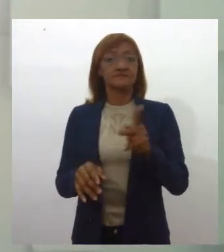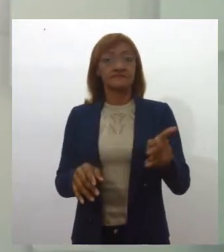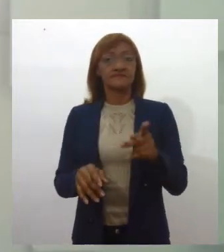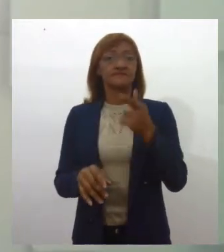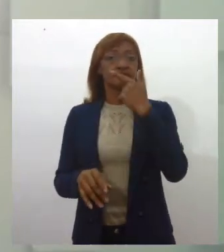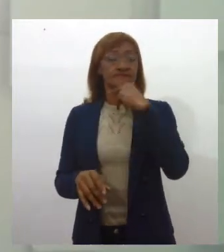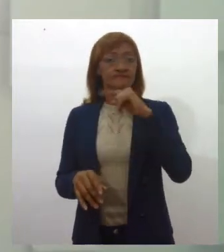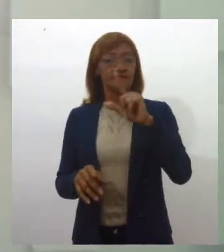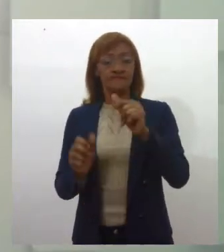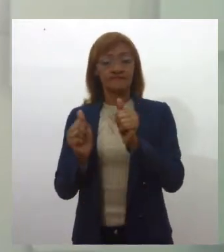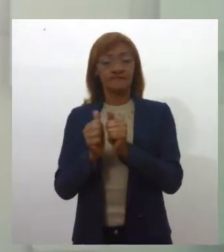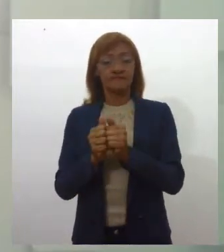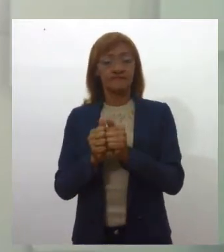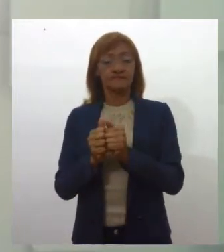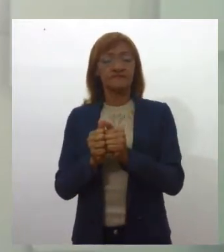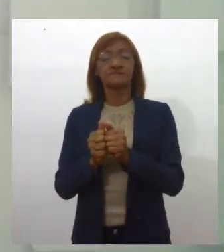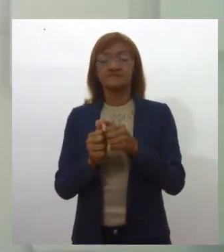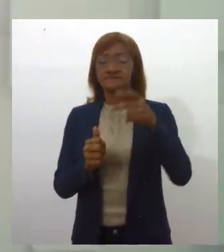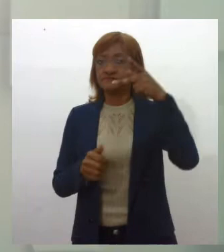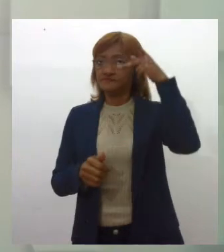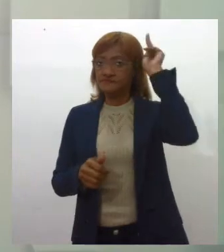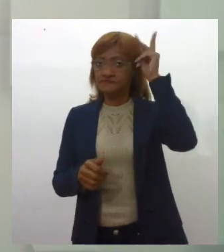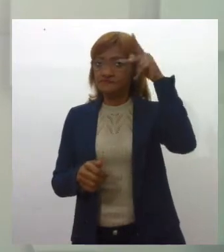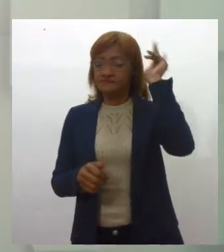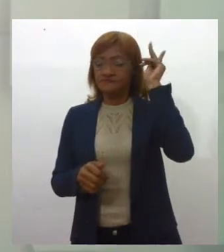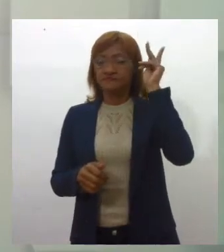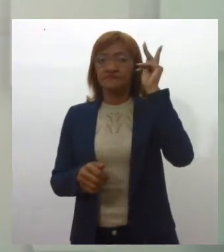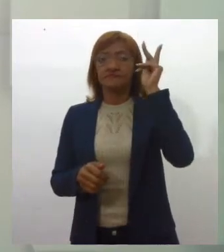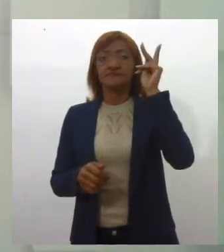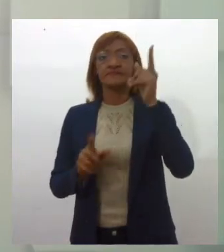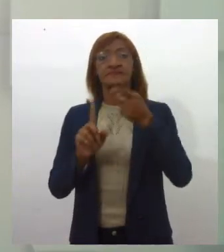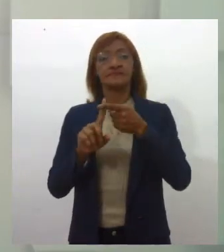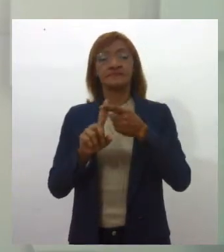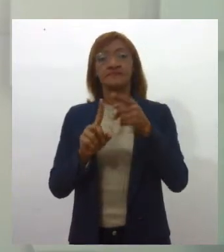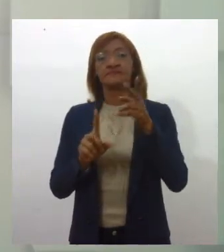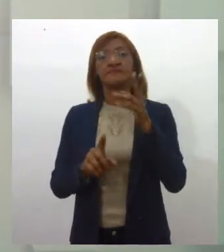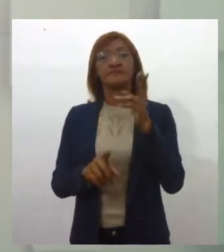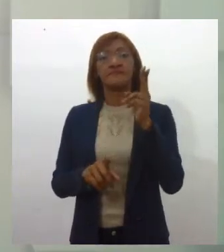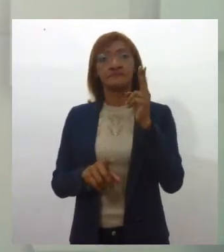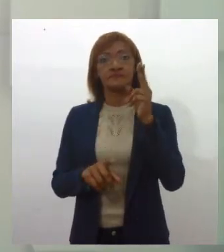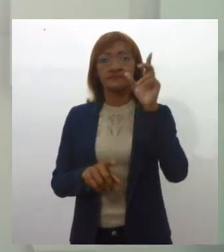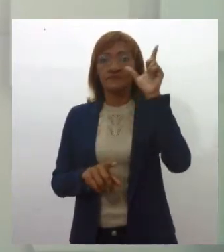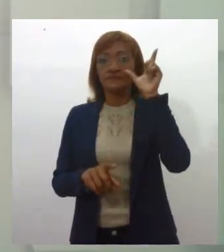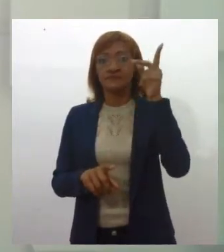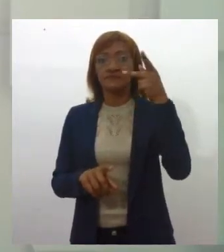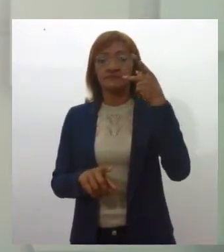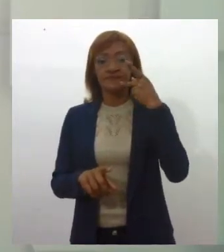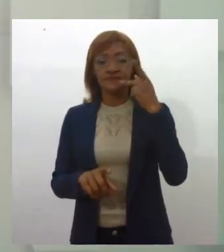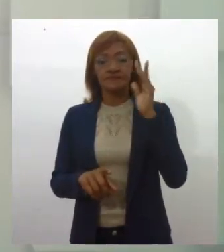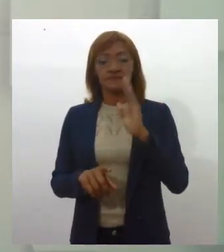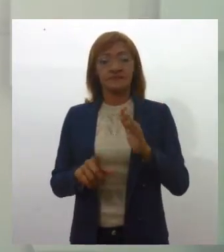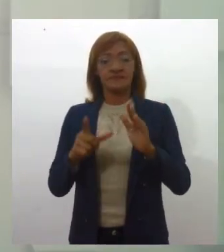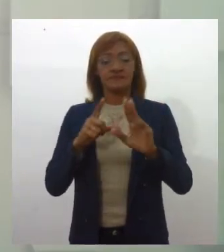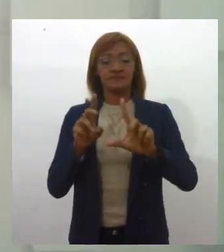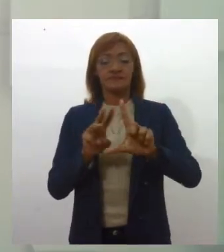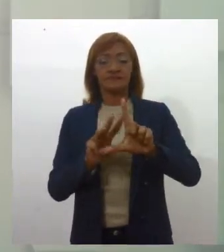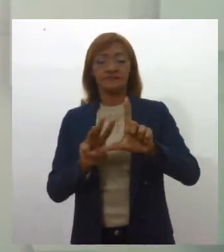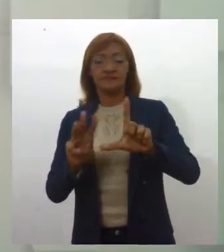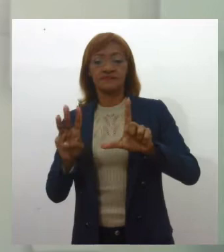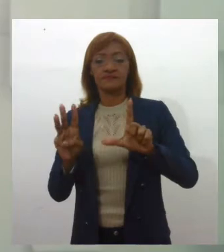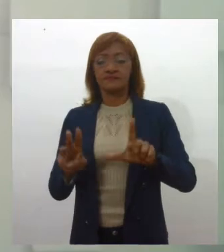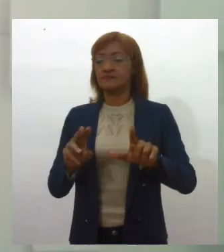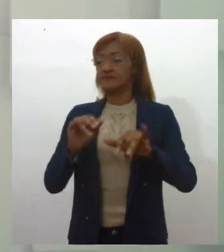os deputados estaduais Kid Lima e Luciano Pimentel. Essa informação está lá em nosso site. Essas e outras